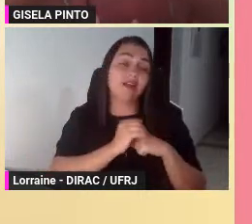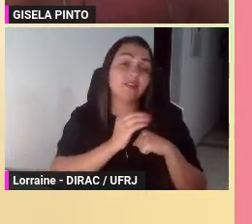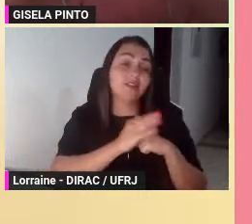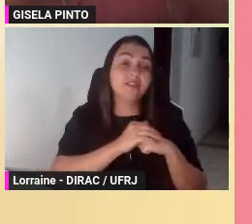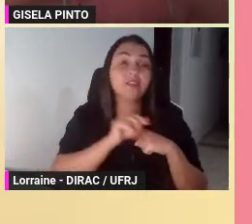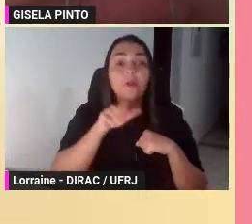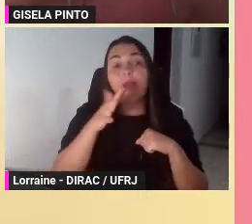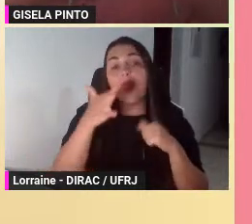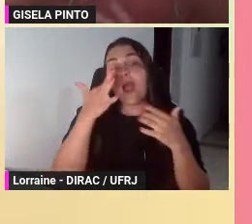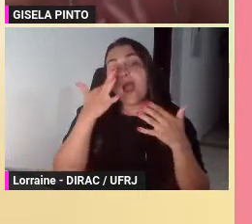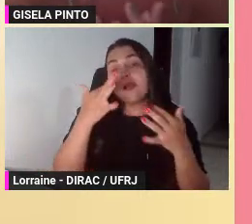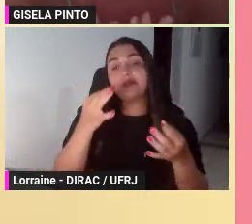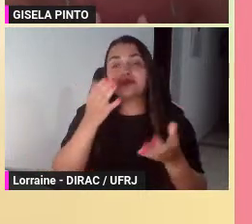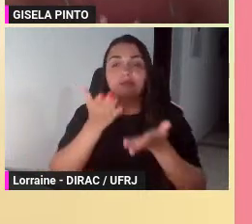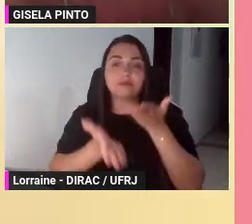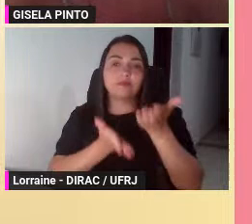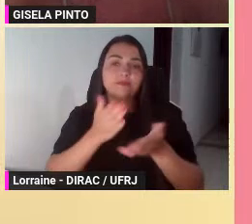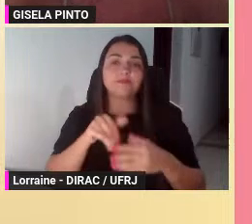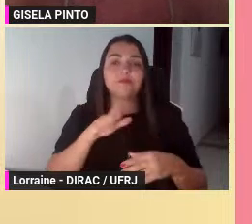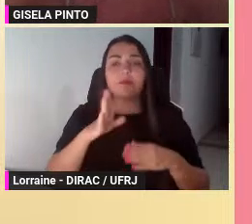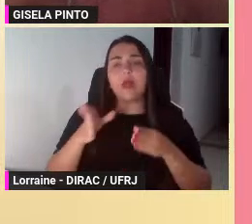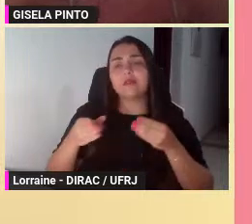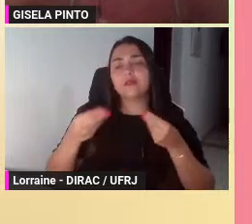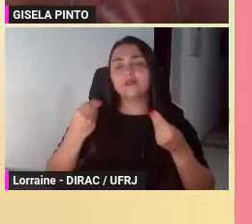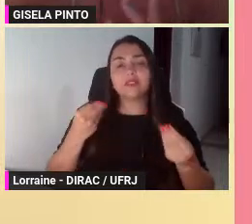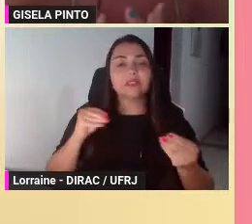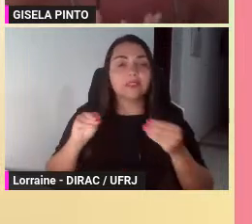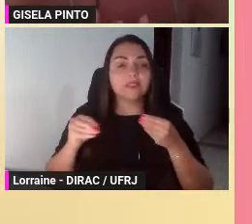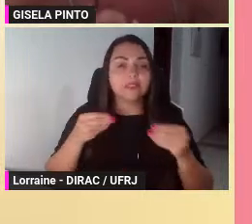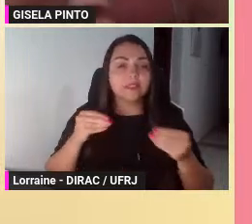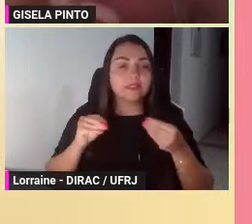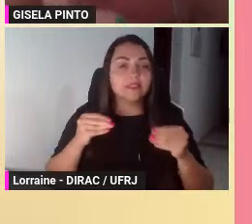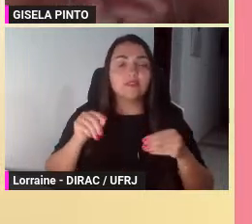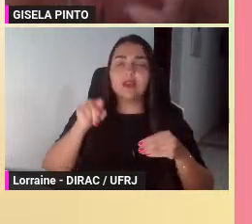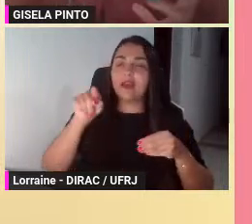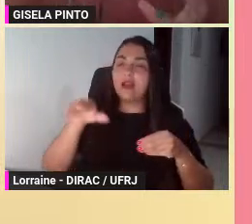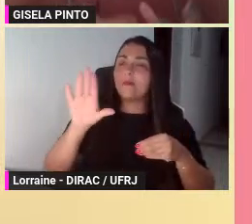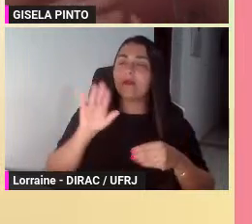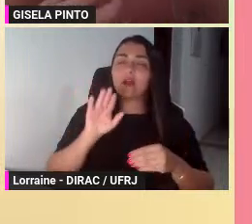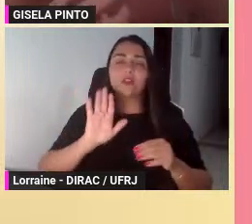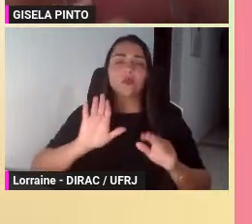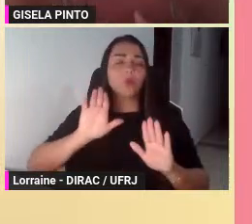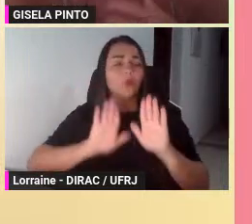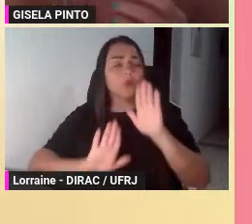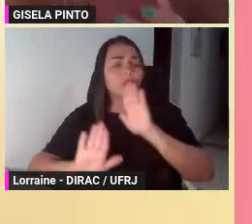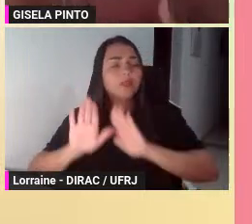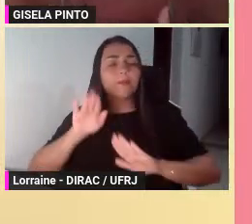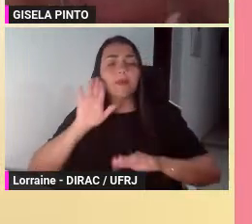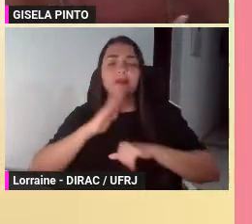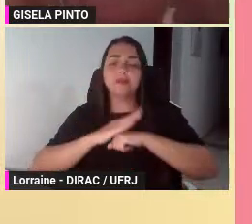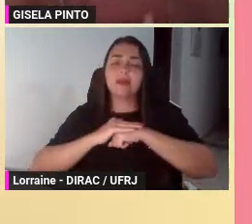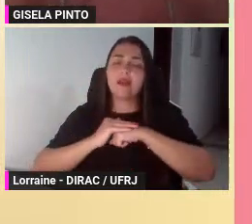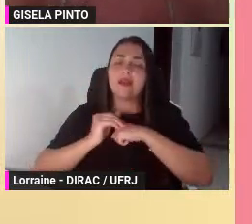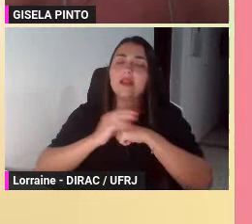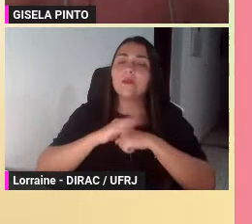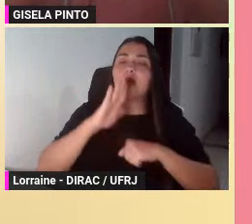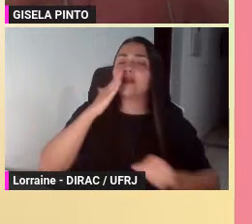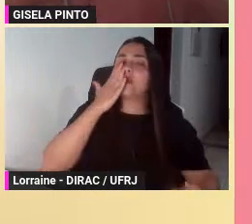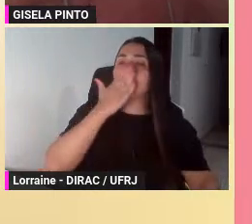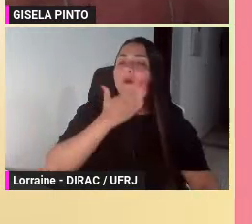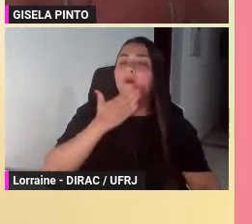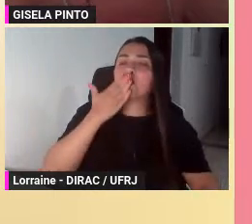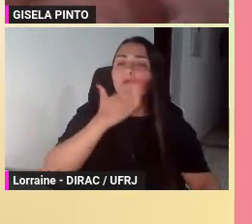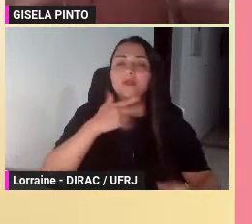mais atenciosa, que ela vai ser mais flexível, que ela vai ter mais cuidado, carinho, doçura na hora de